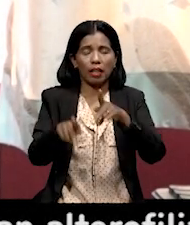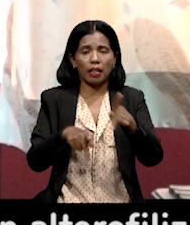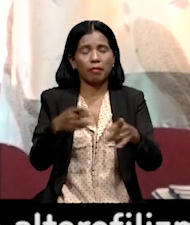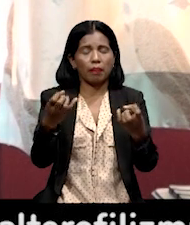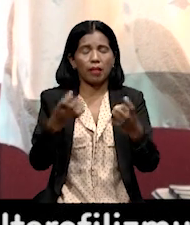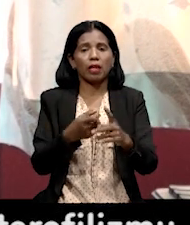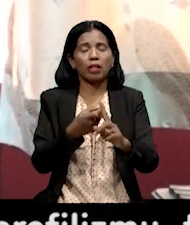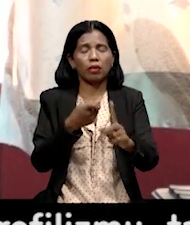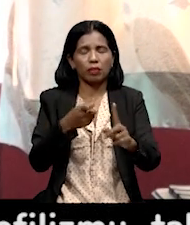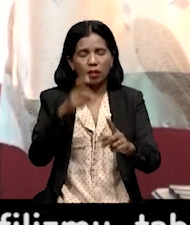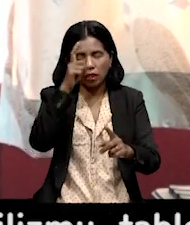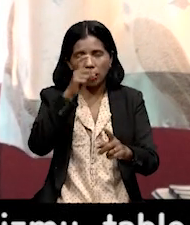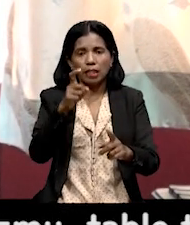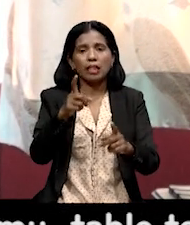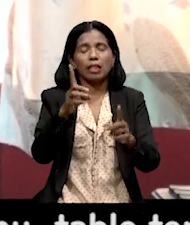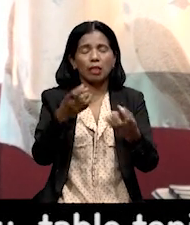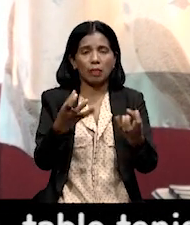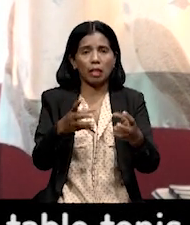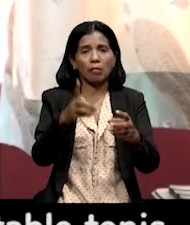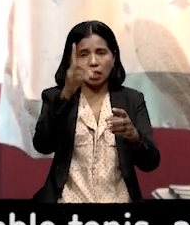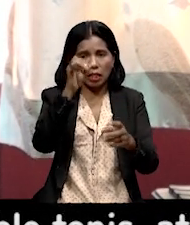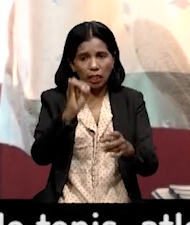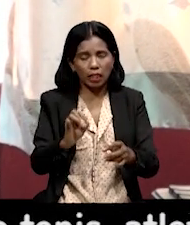ita deteta iha dili. Jadi li iha